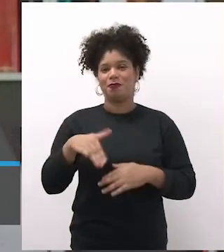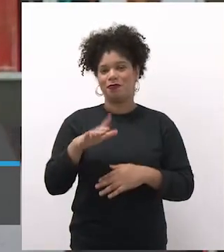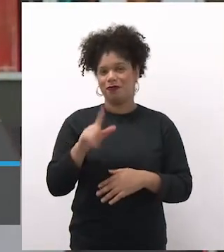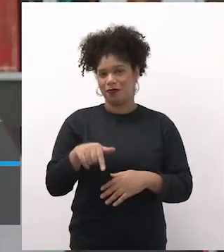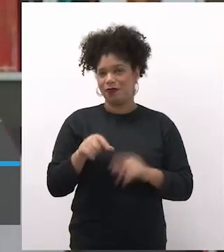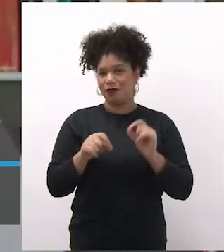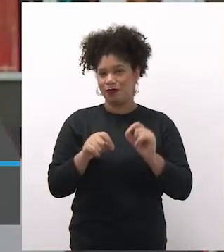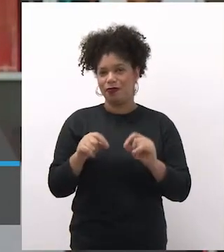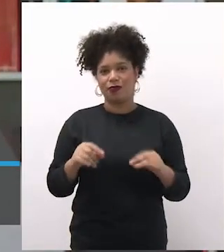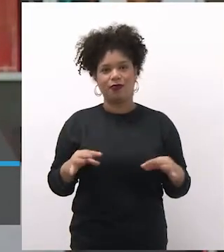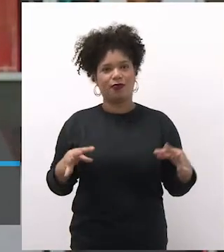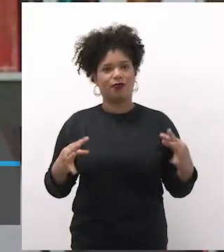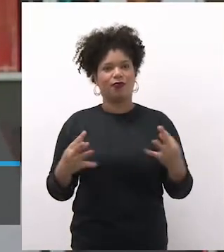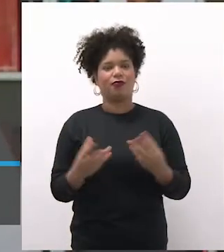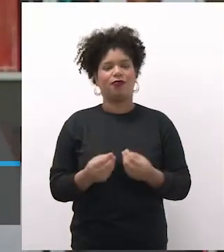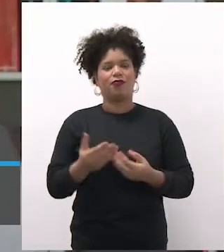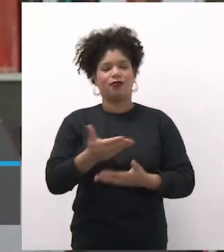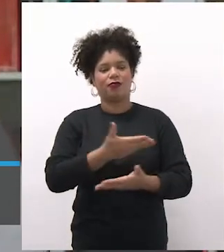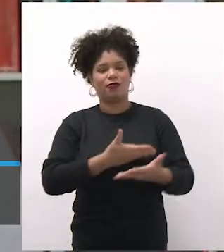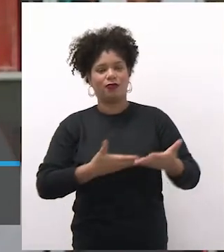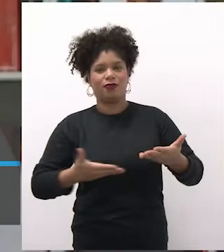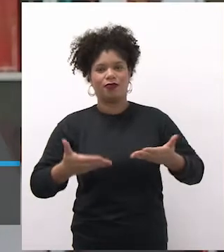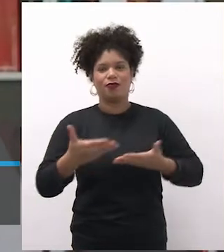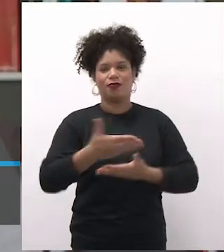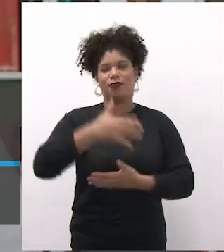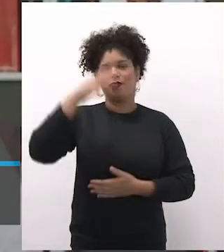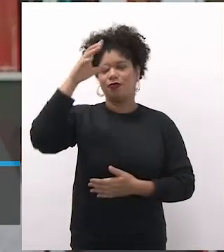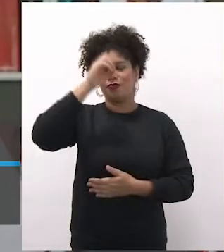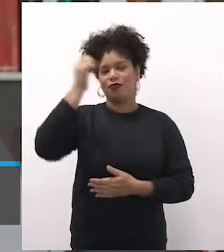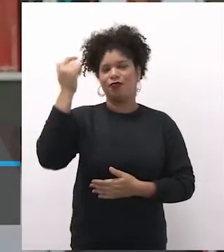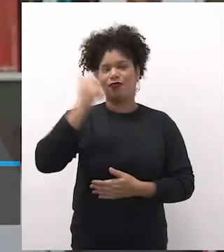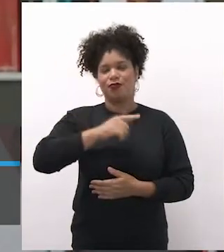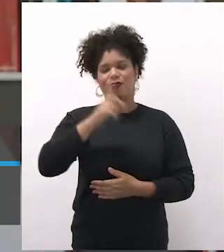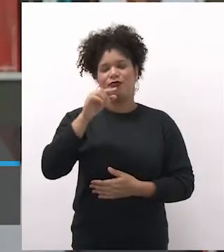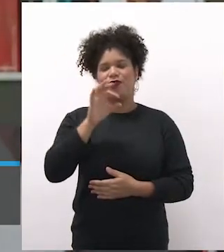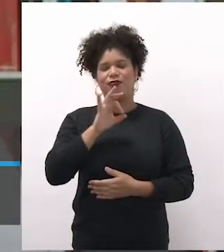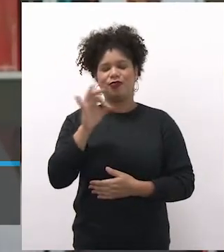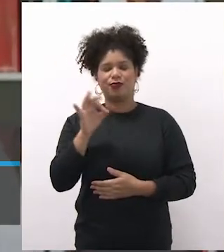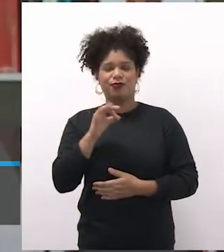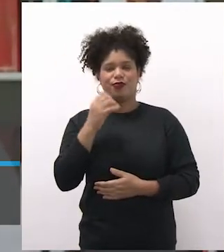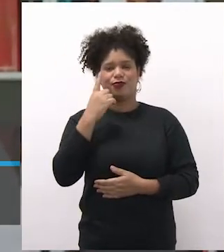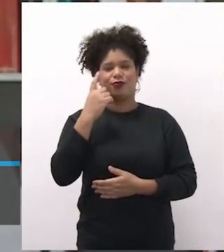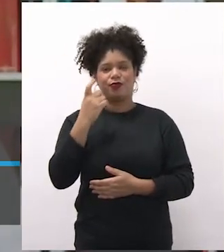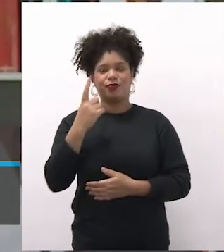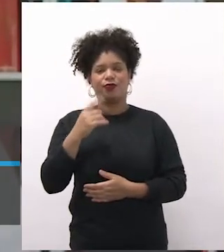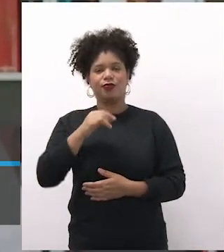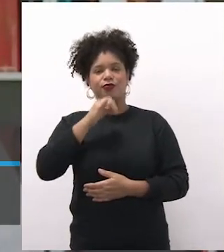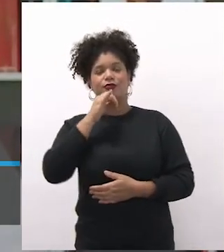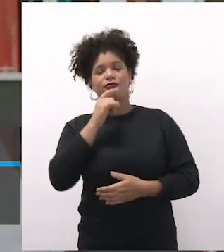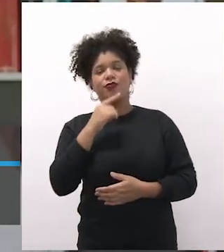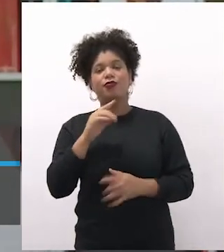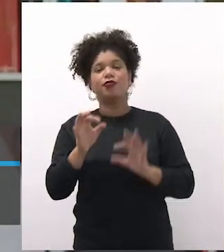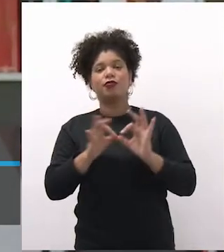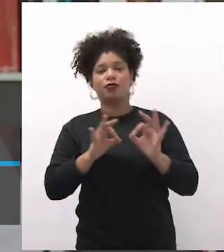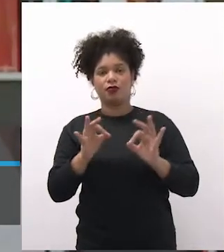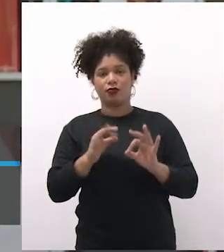Todo mundo conseguiu interagir e aprender. Então, foi super interessante. Ele, por exemplo, ele organizou, no primeiro sarau